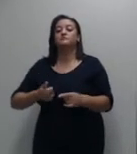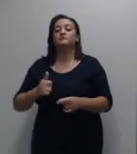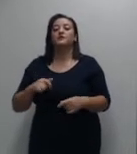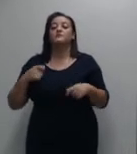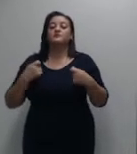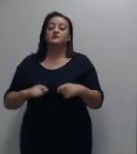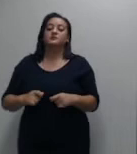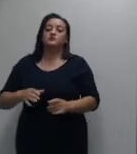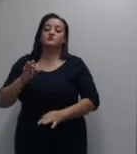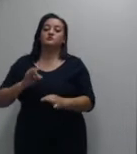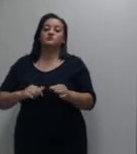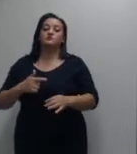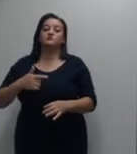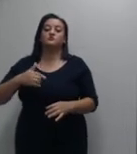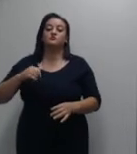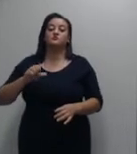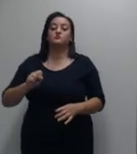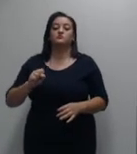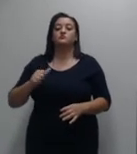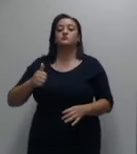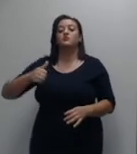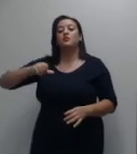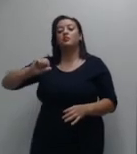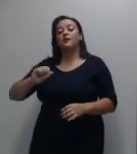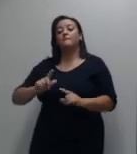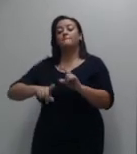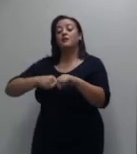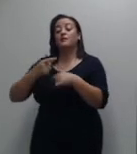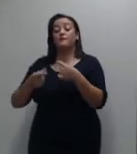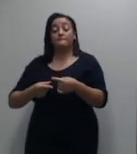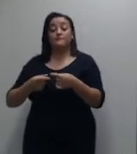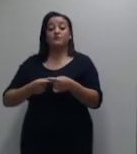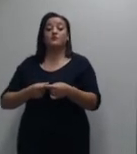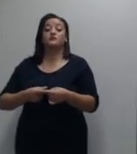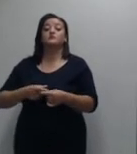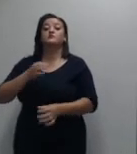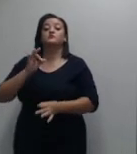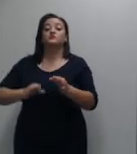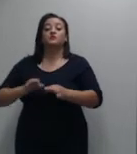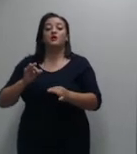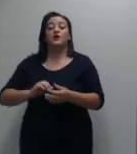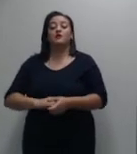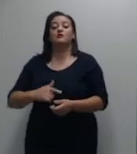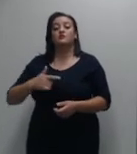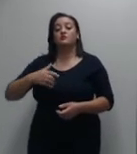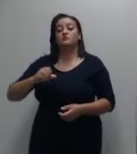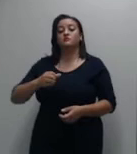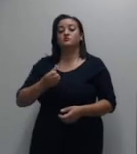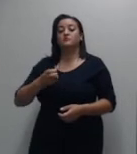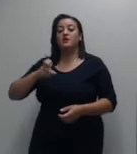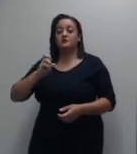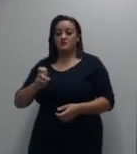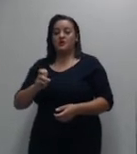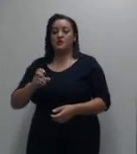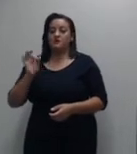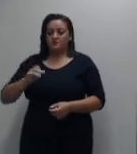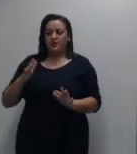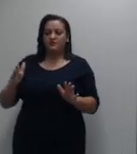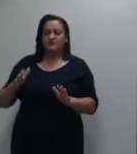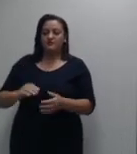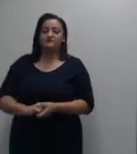o 28/19 para que posteriormente se julgue a 865 não é isso